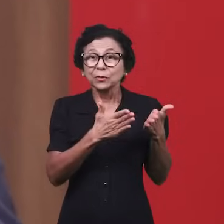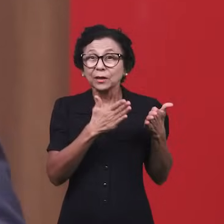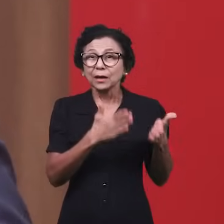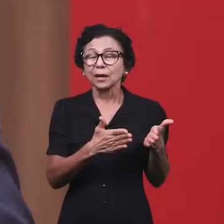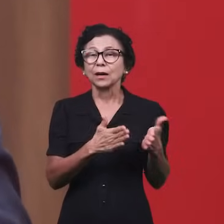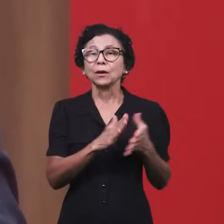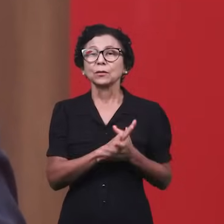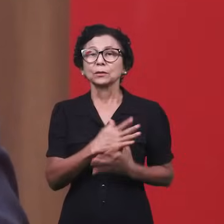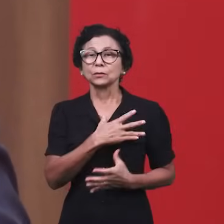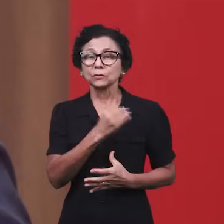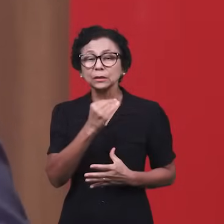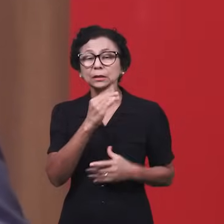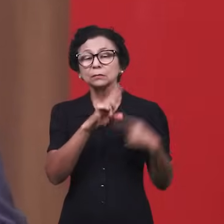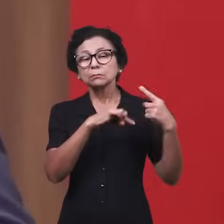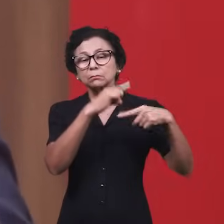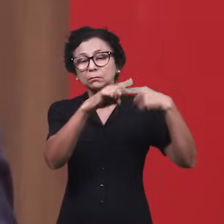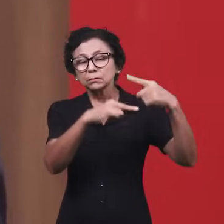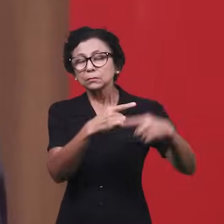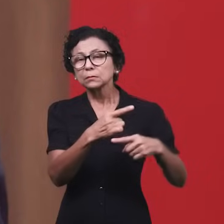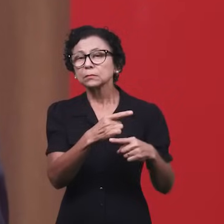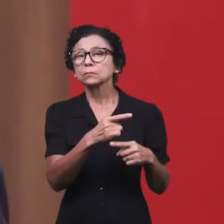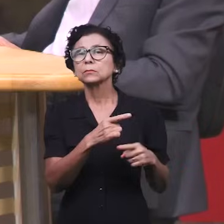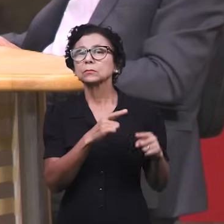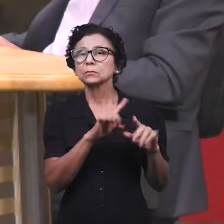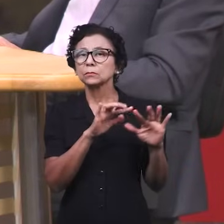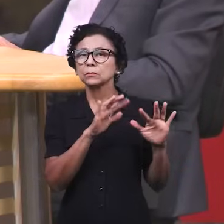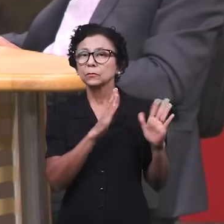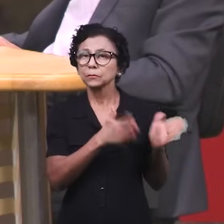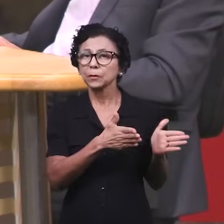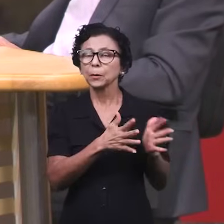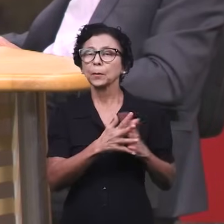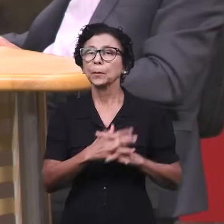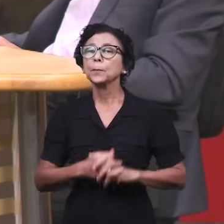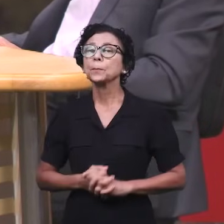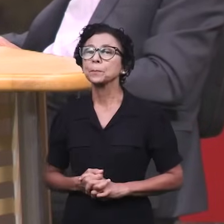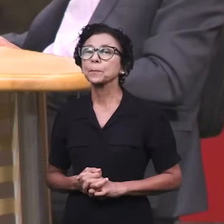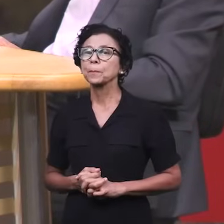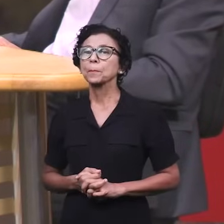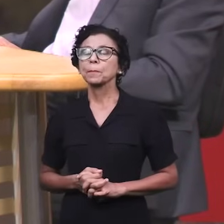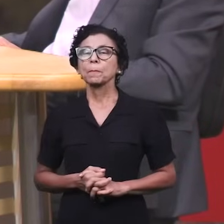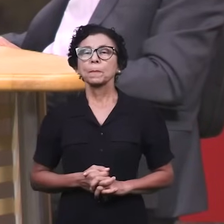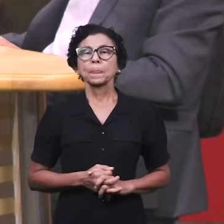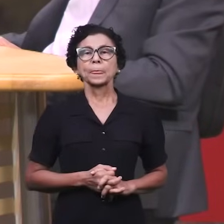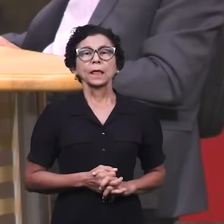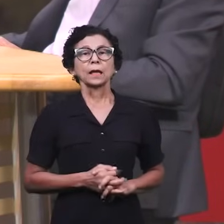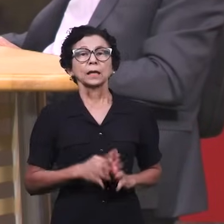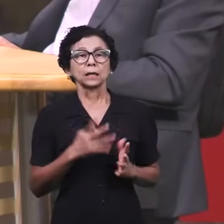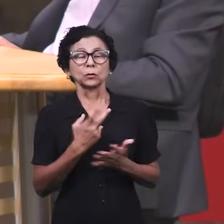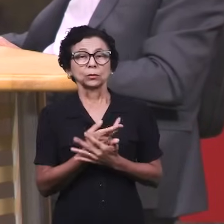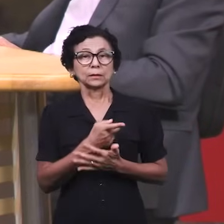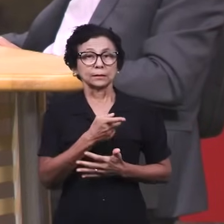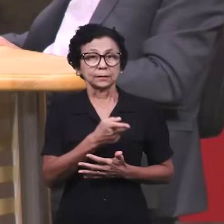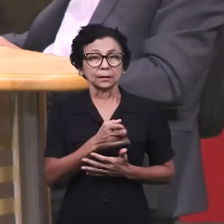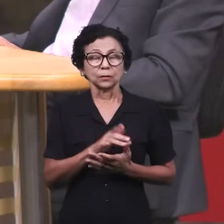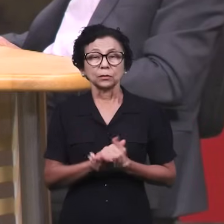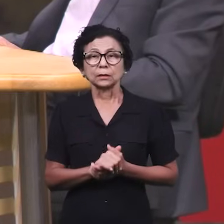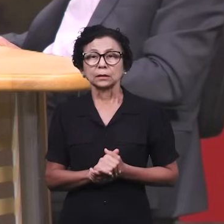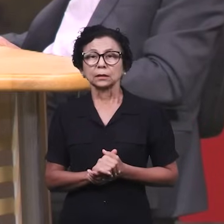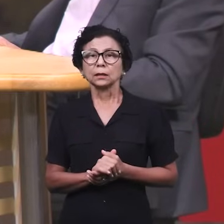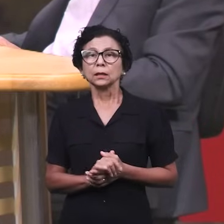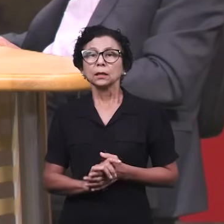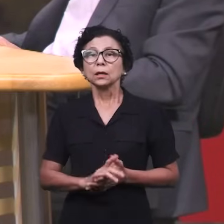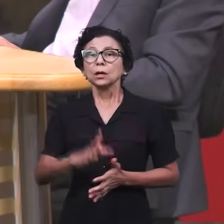momento aqui foi antecedeu um grande juízo né Nós estamos Prestes aí né